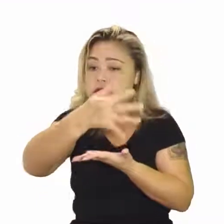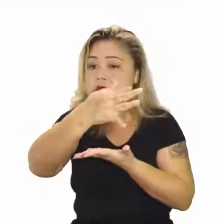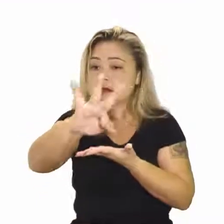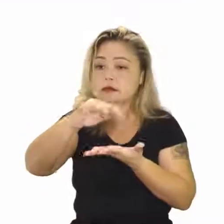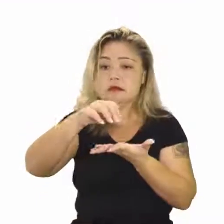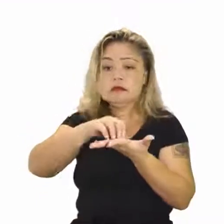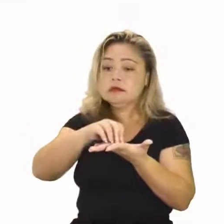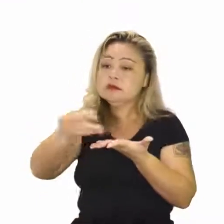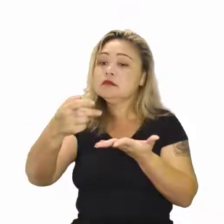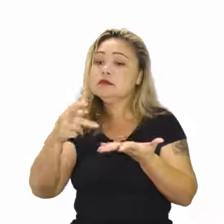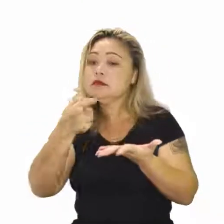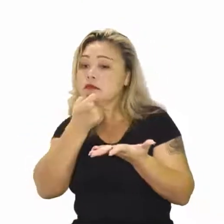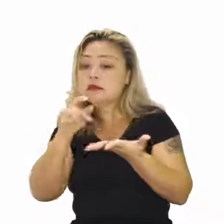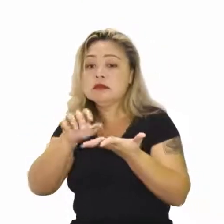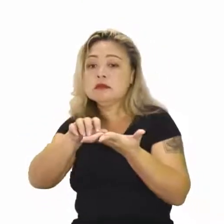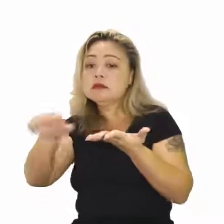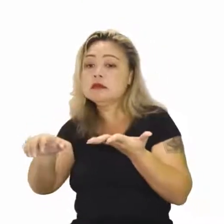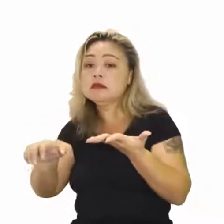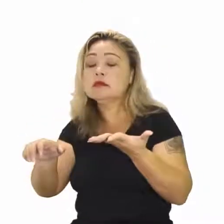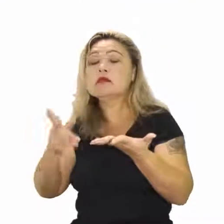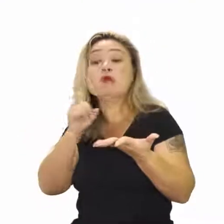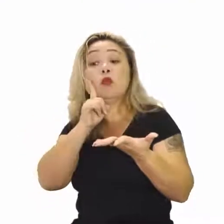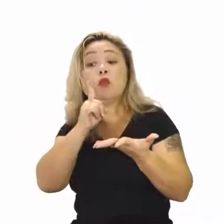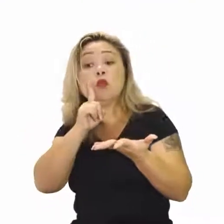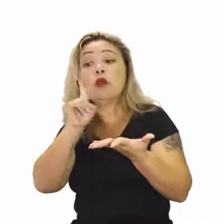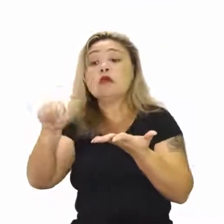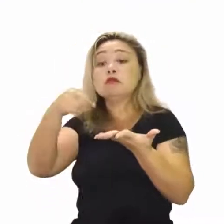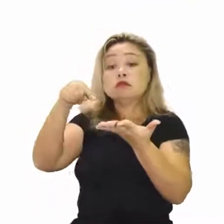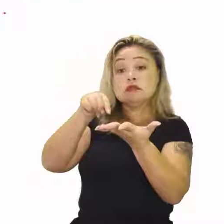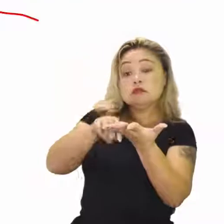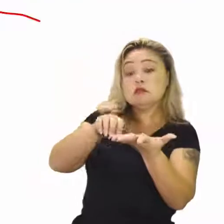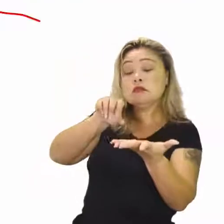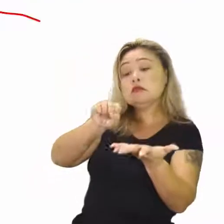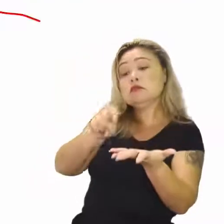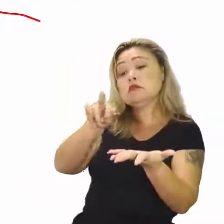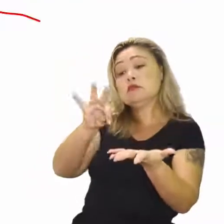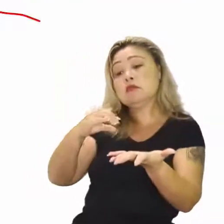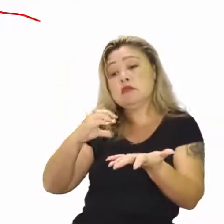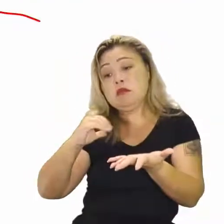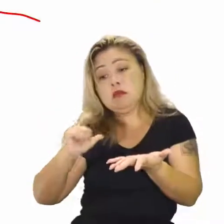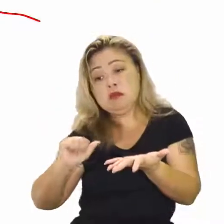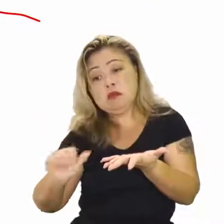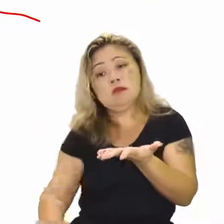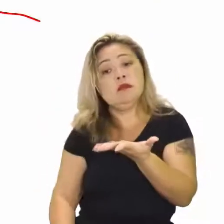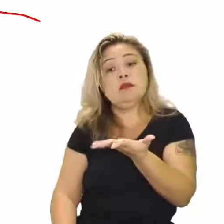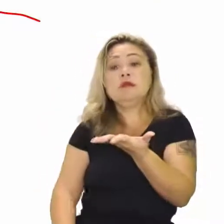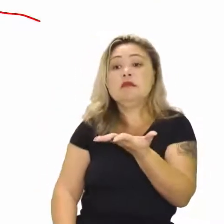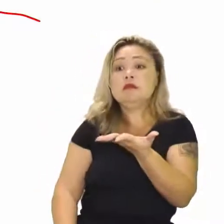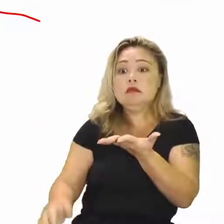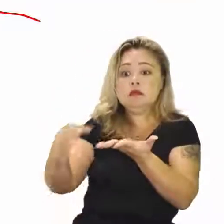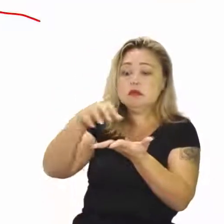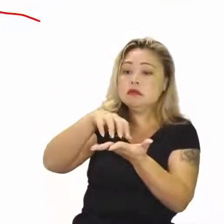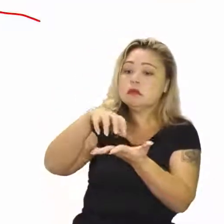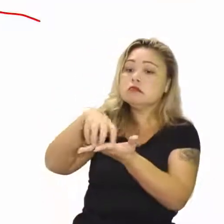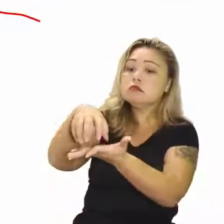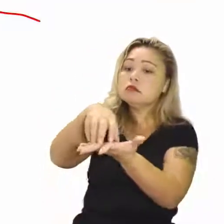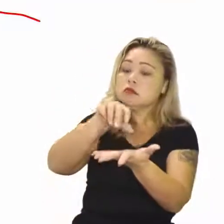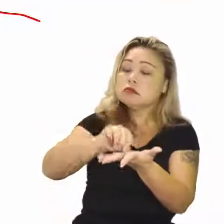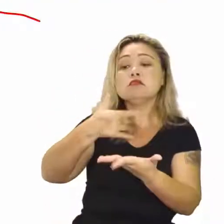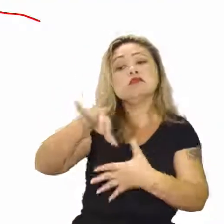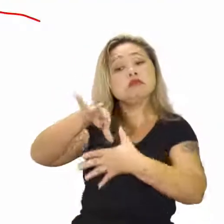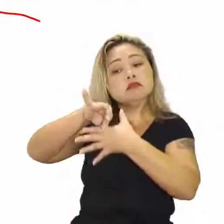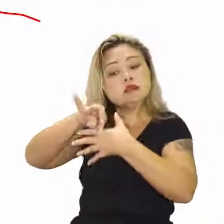Uma francesa, outra britânica, e uma terceira estadunidense e uma quarta soviética. Então, novamente, os